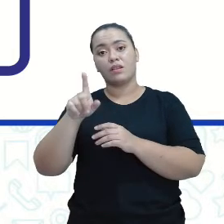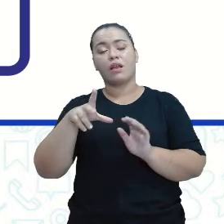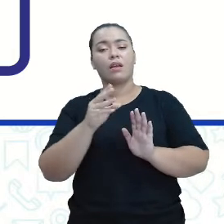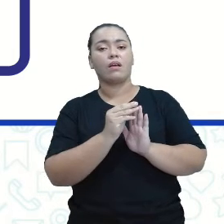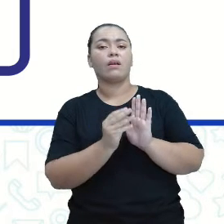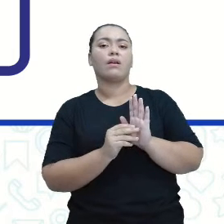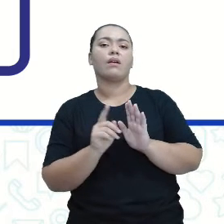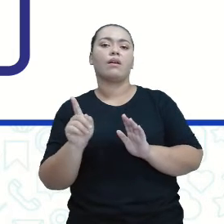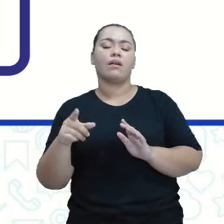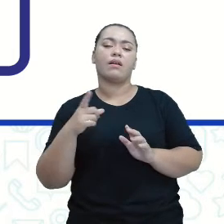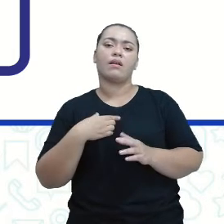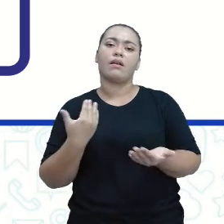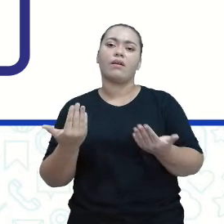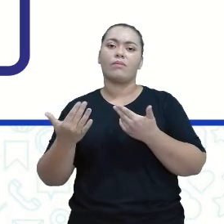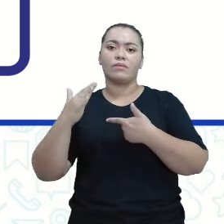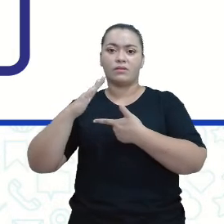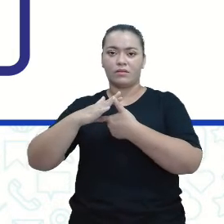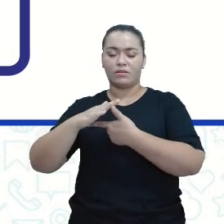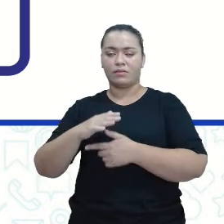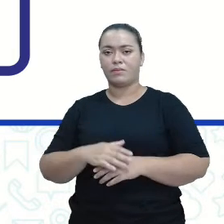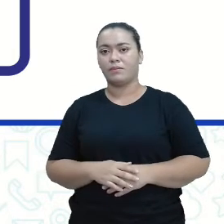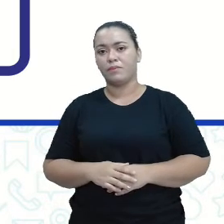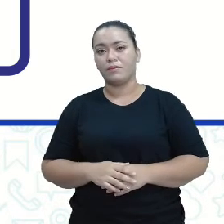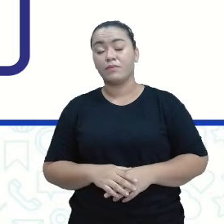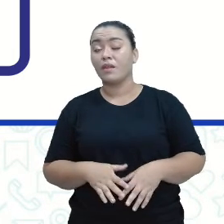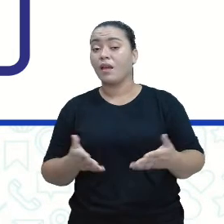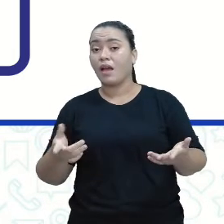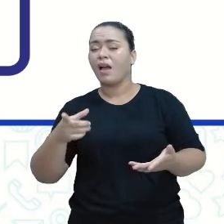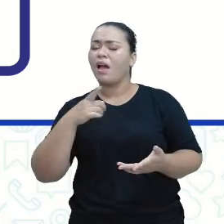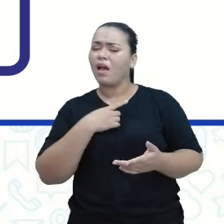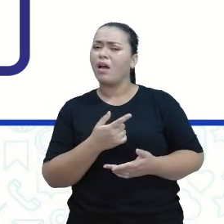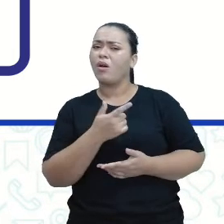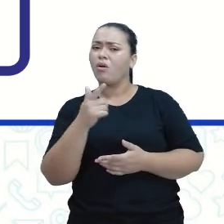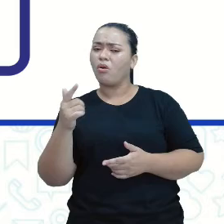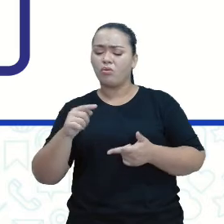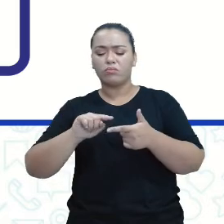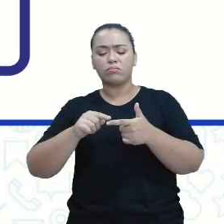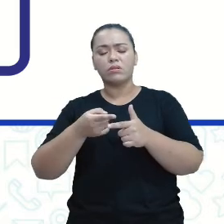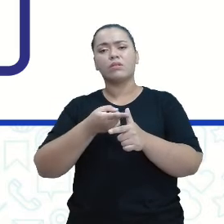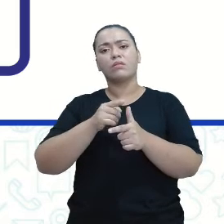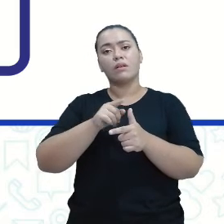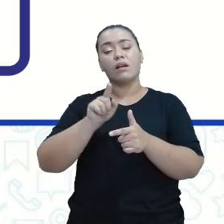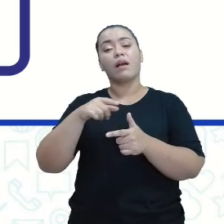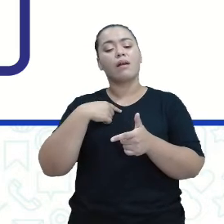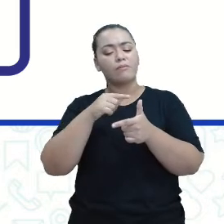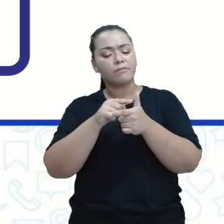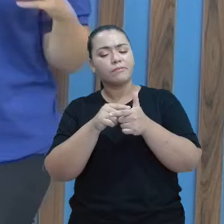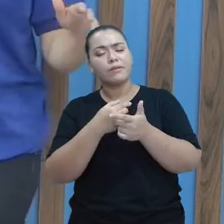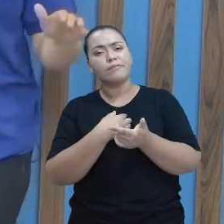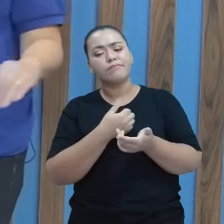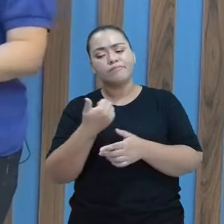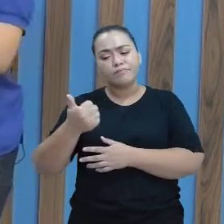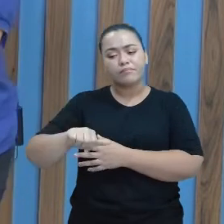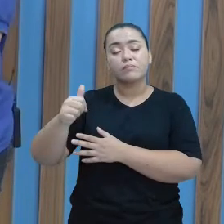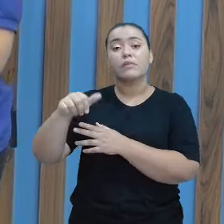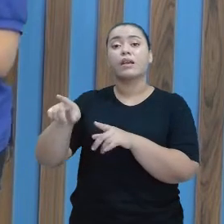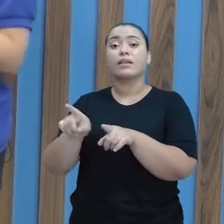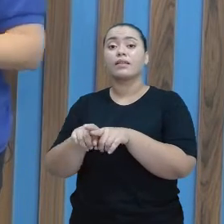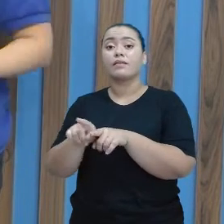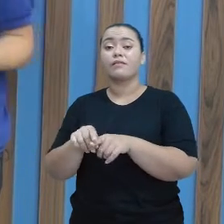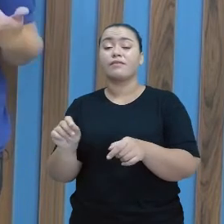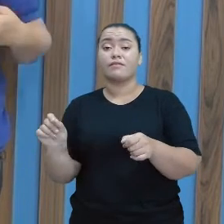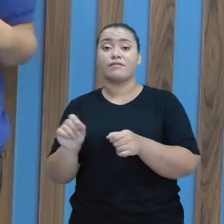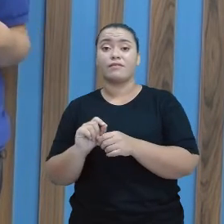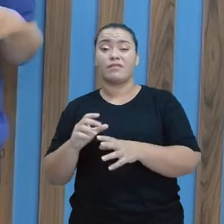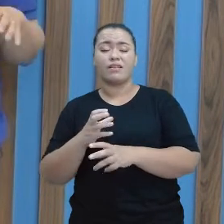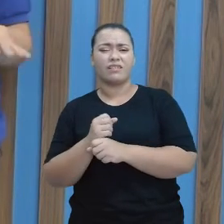conteúdo de razões trigonométricas, tá certo? A gente tem outros ângulos para avaliar, a gente pode fazer esse cálculo de